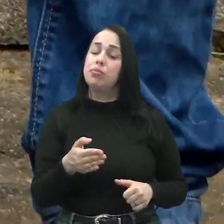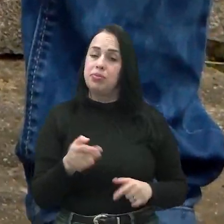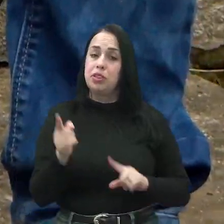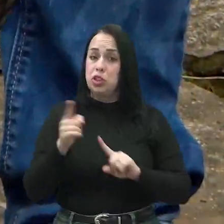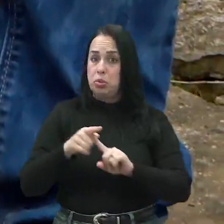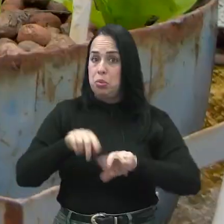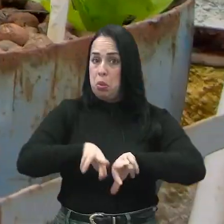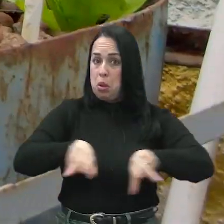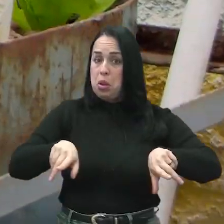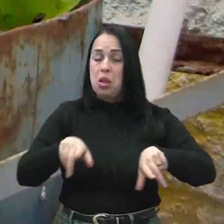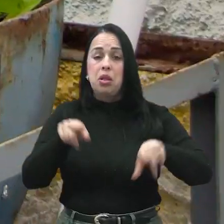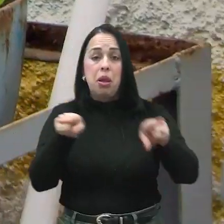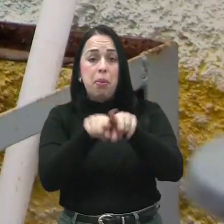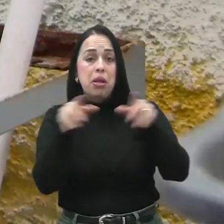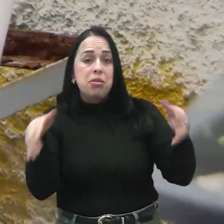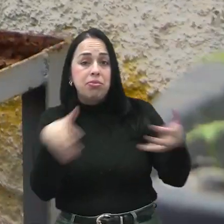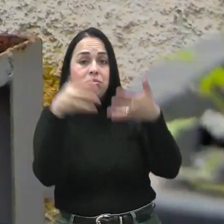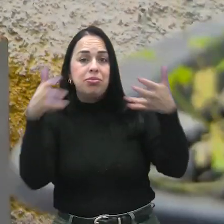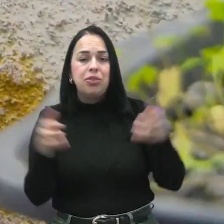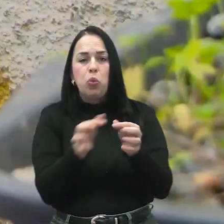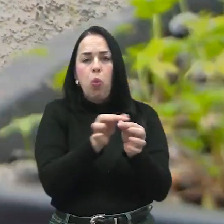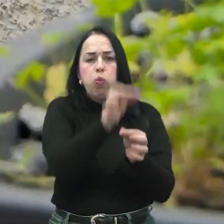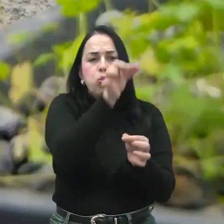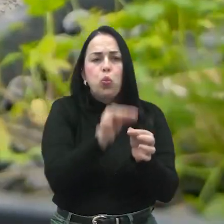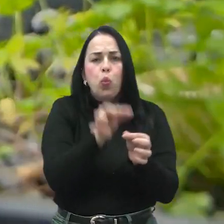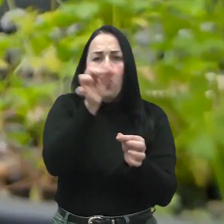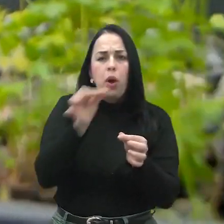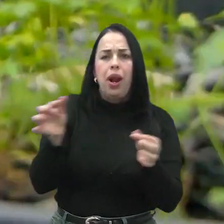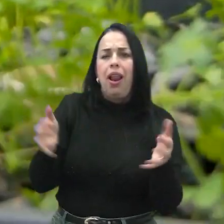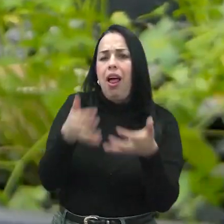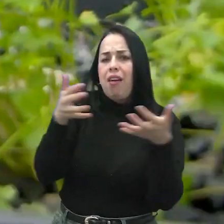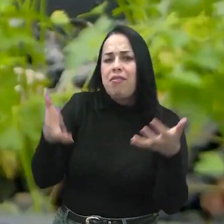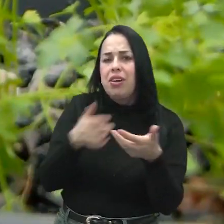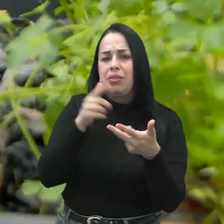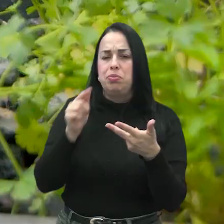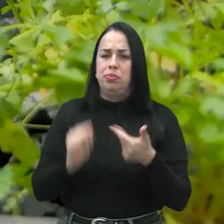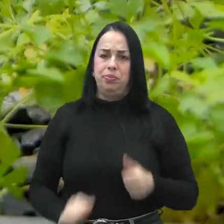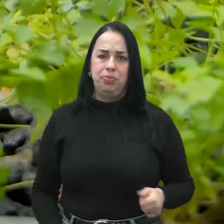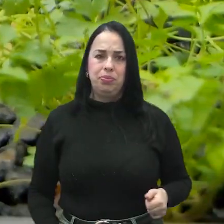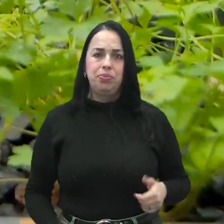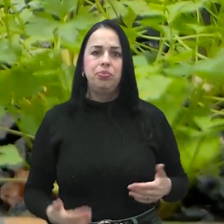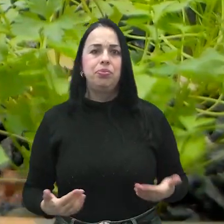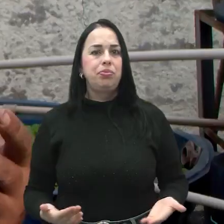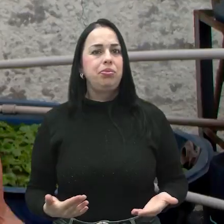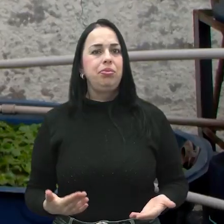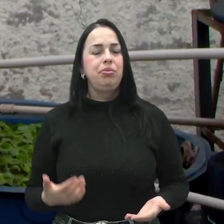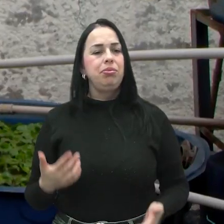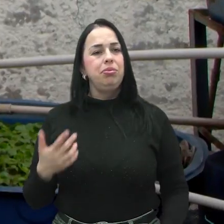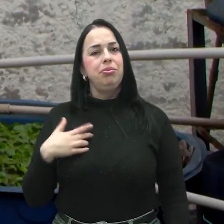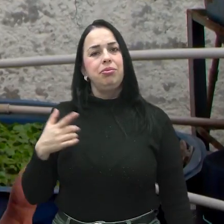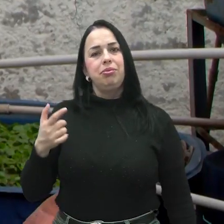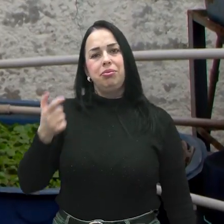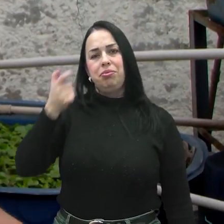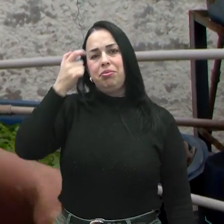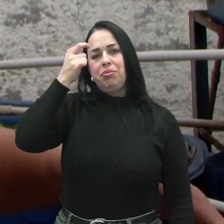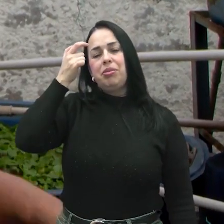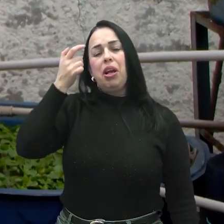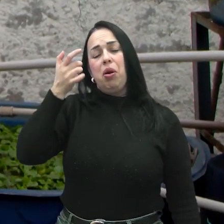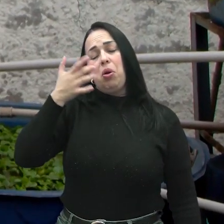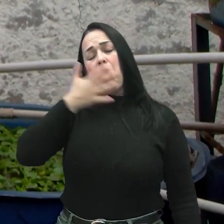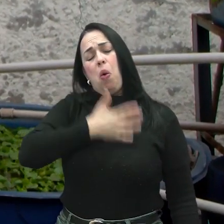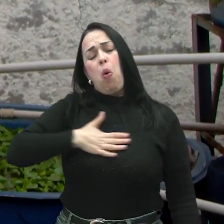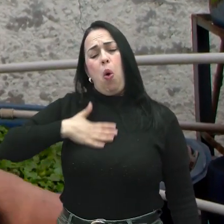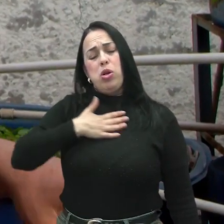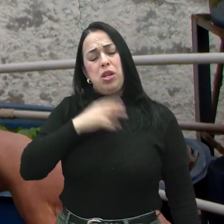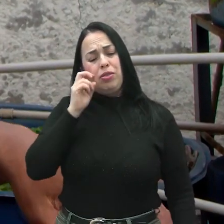e cascudos, tem as hortaliças, cebolinha, alface, hortelã e manjericão. O maior dom que eu acredito desse